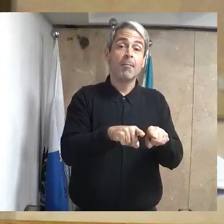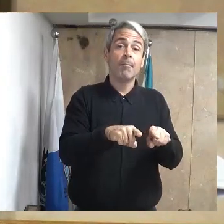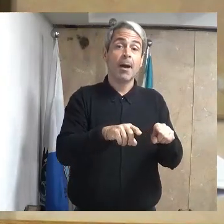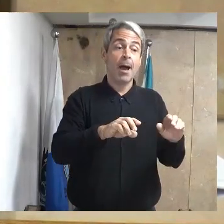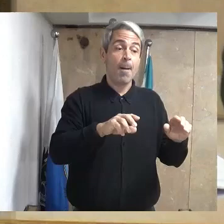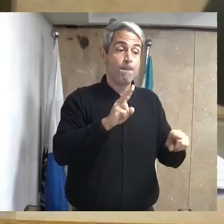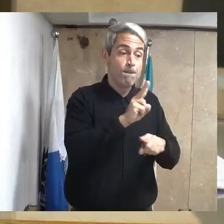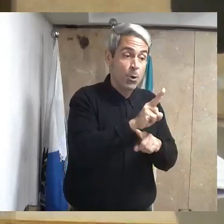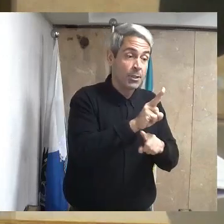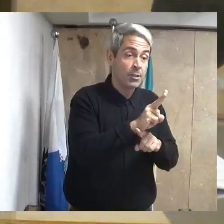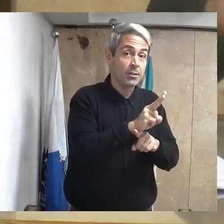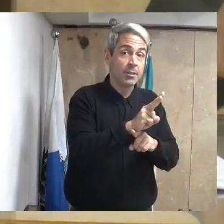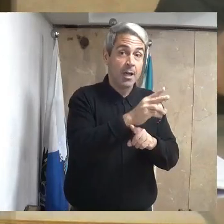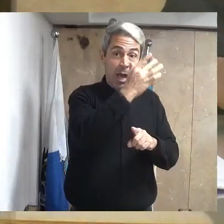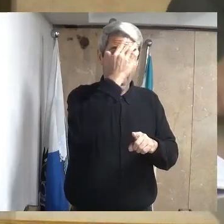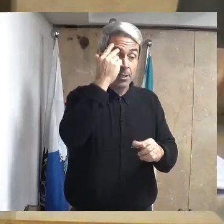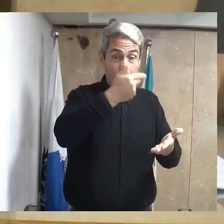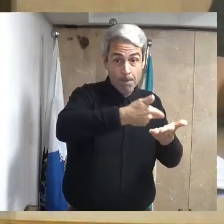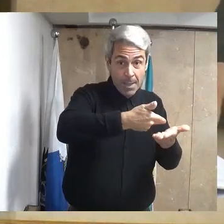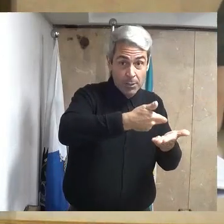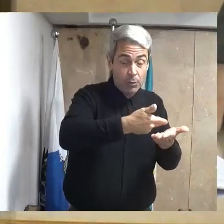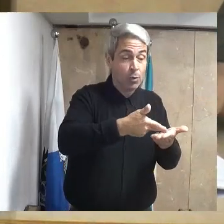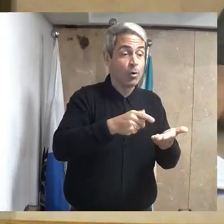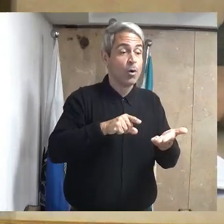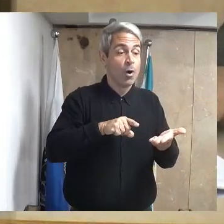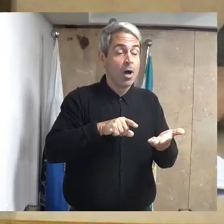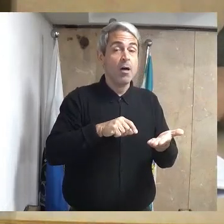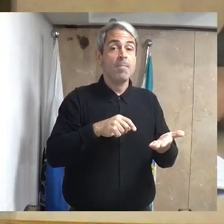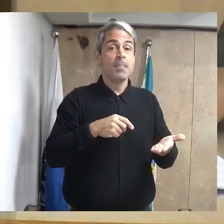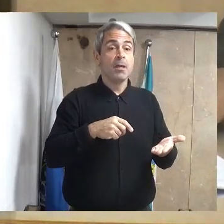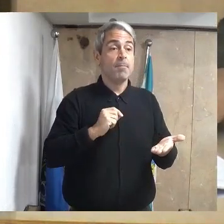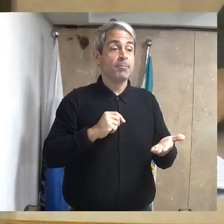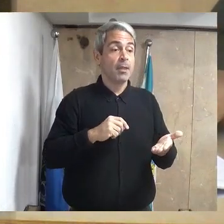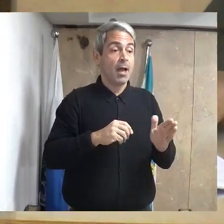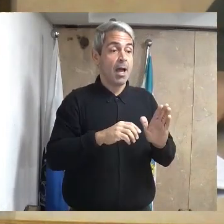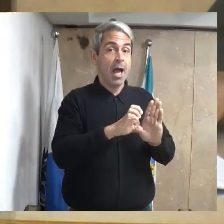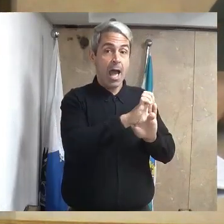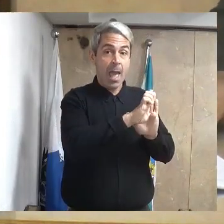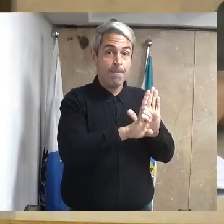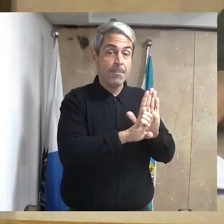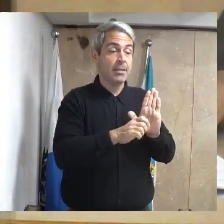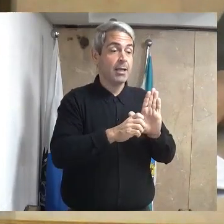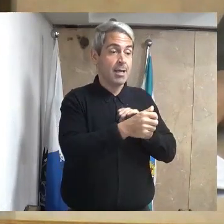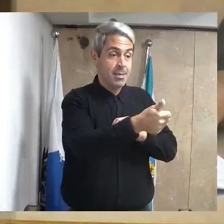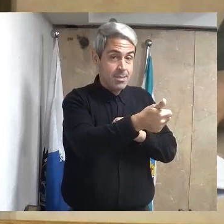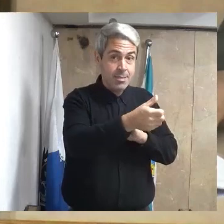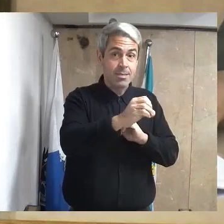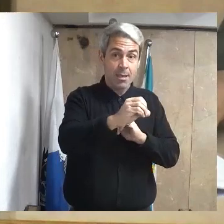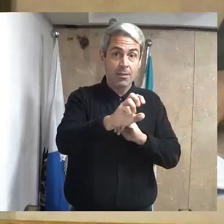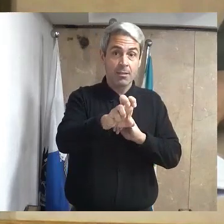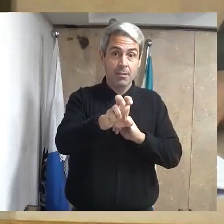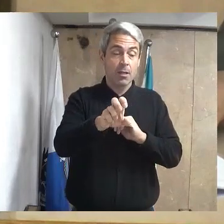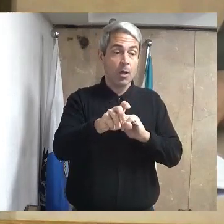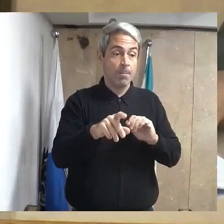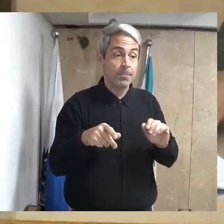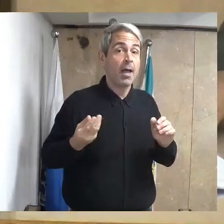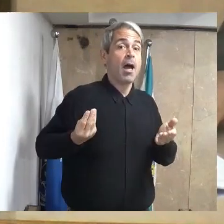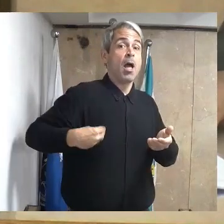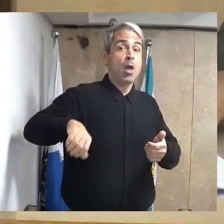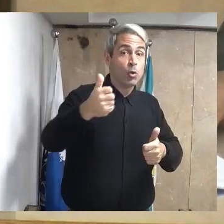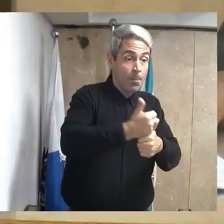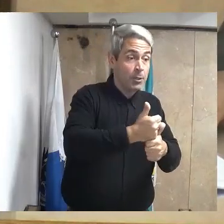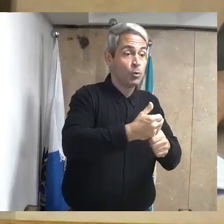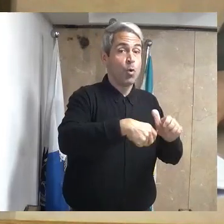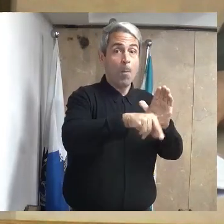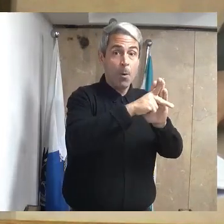abrigar pacientes em isolamento, reiterando a emenda aditiva número 105 ao projeto de lei orçamentária